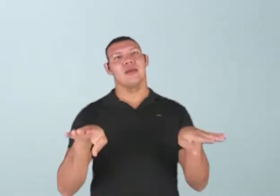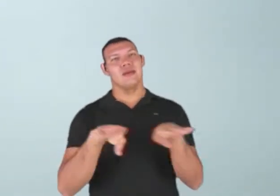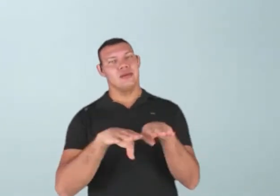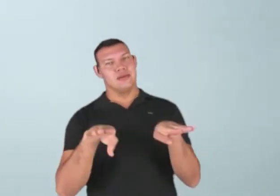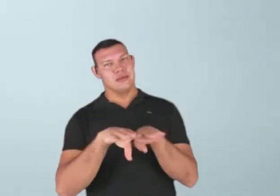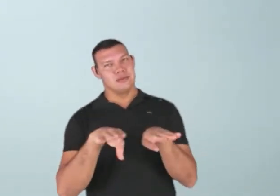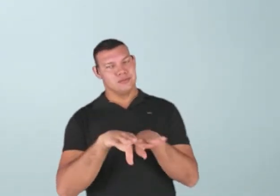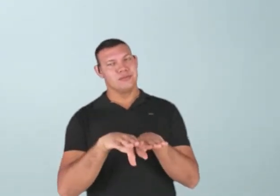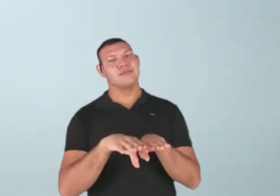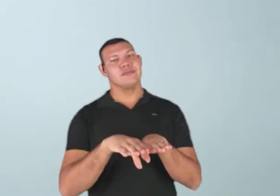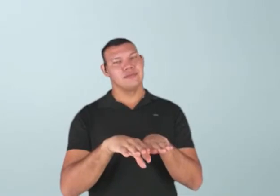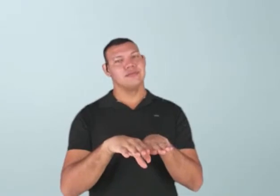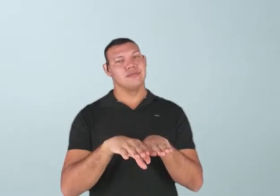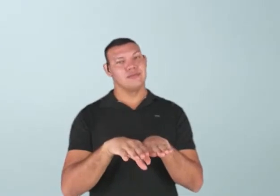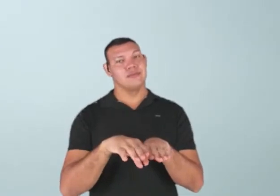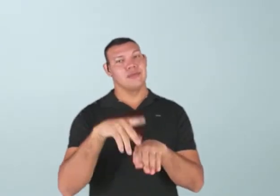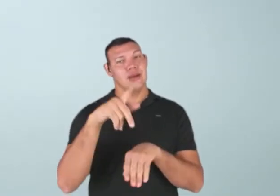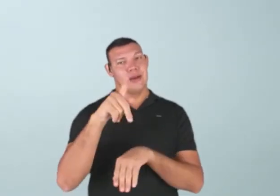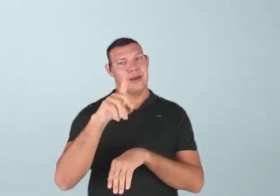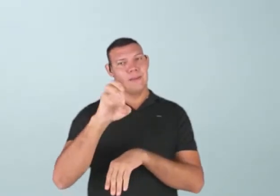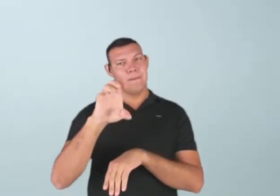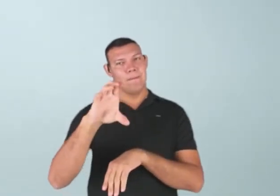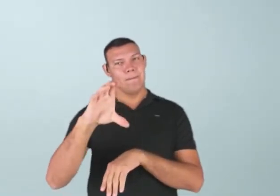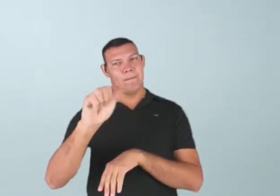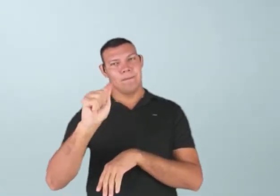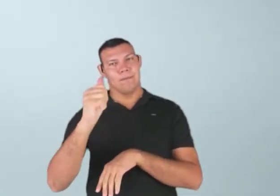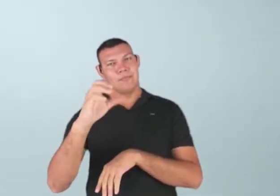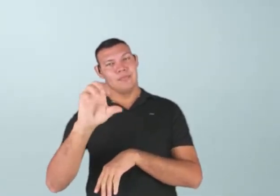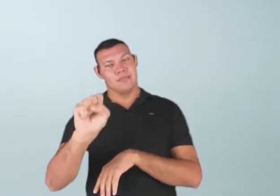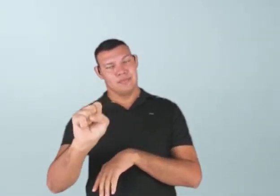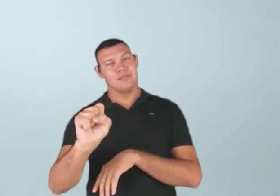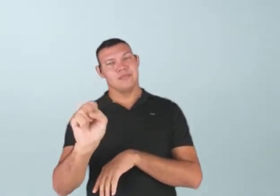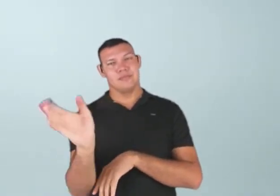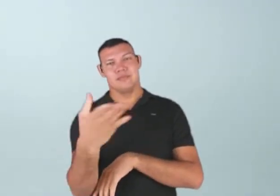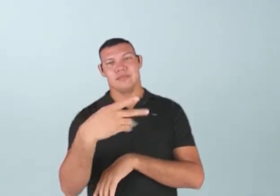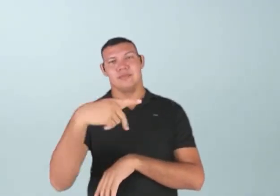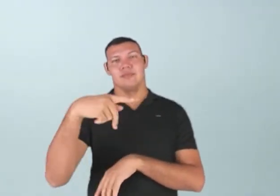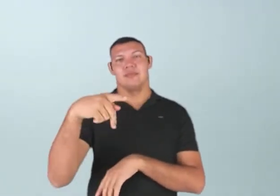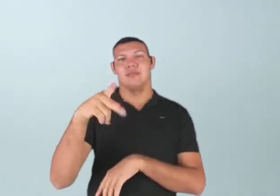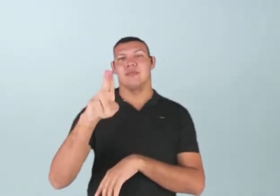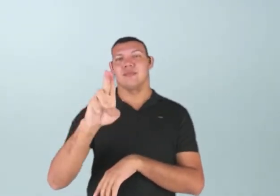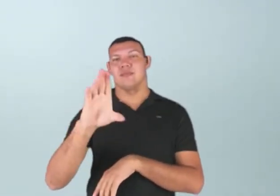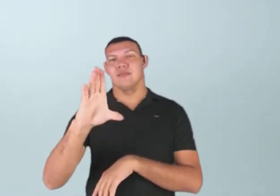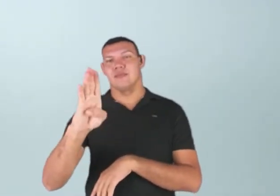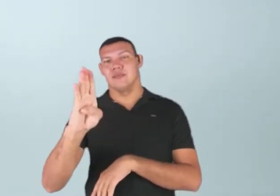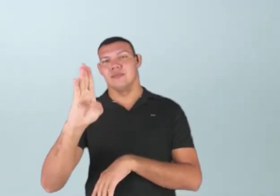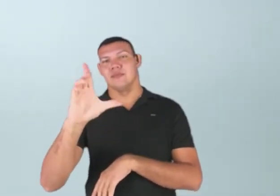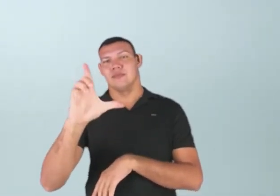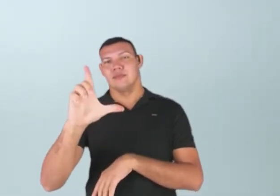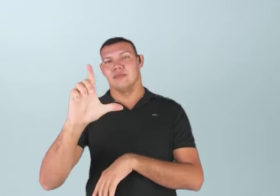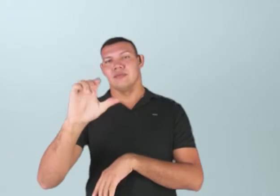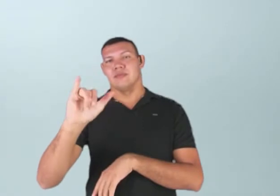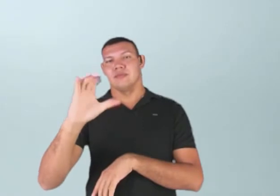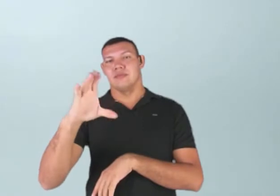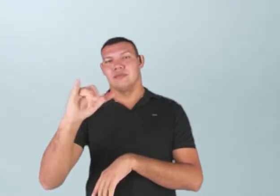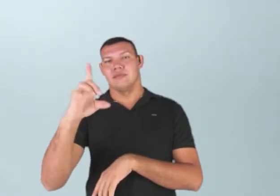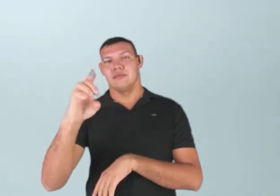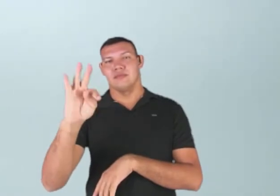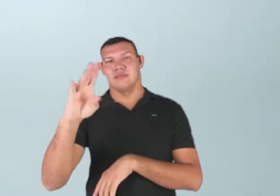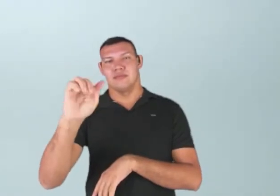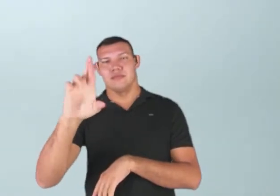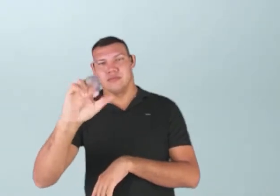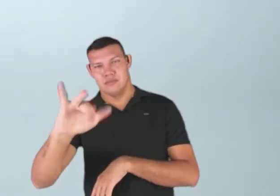Outra peça publicitária muito utilizada, que às vezes a gente nem se dá conta, mas que